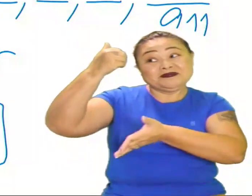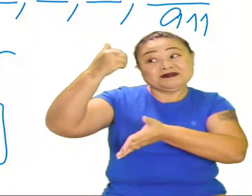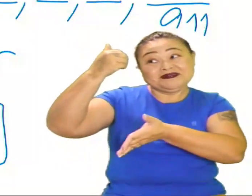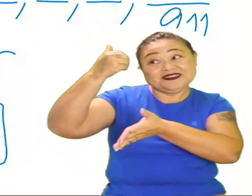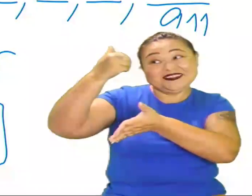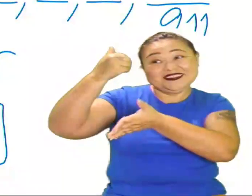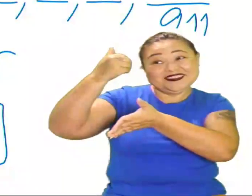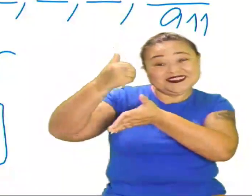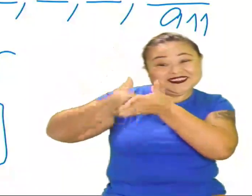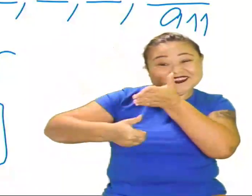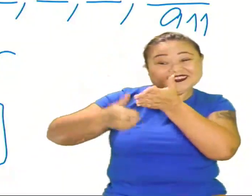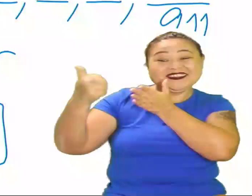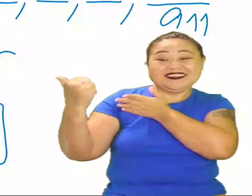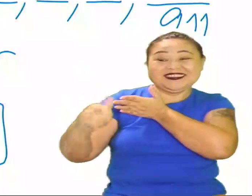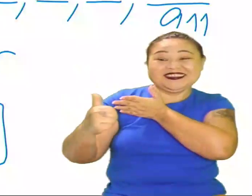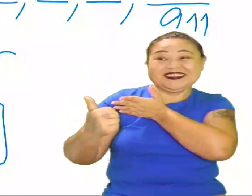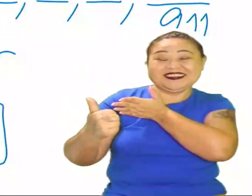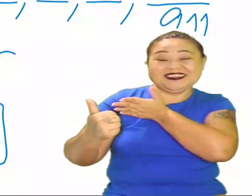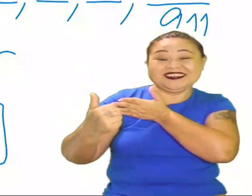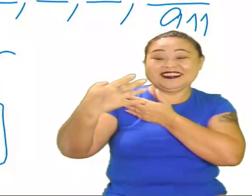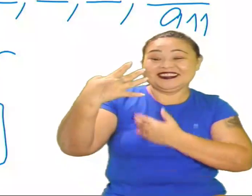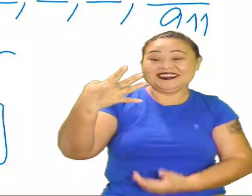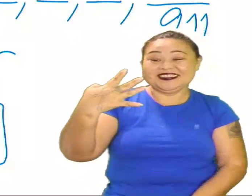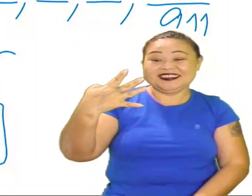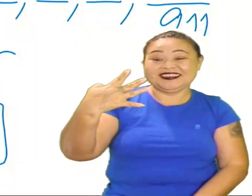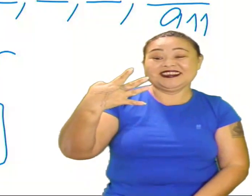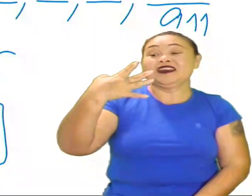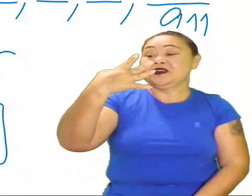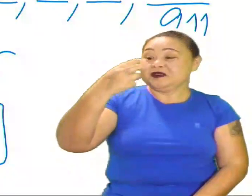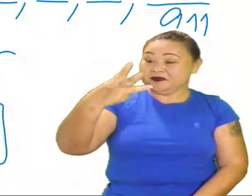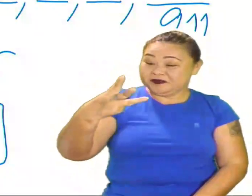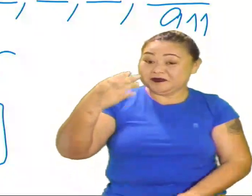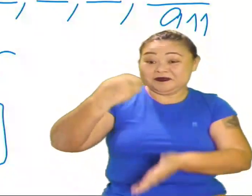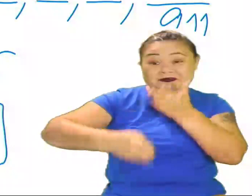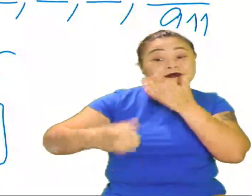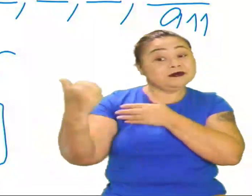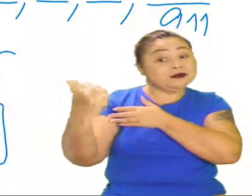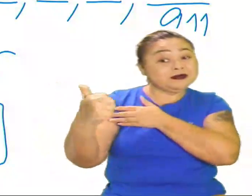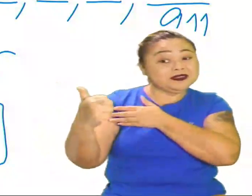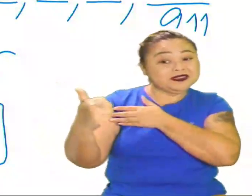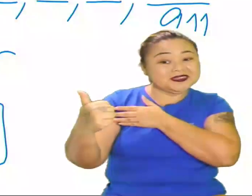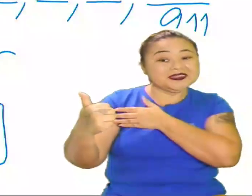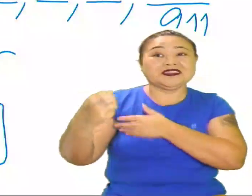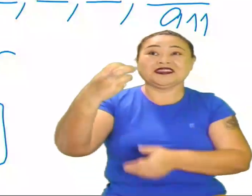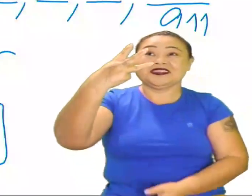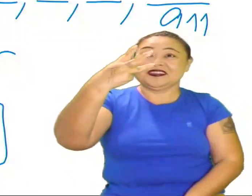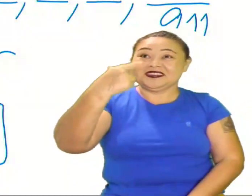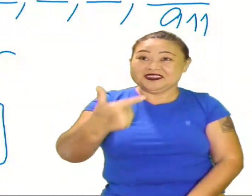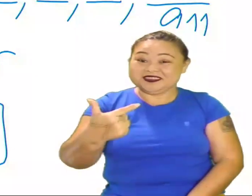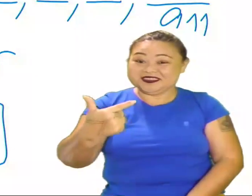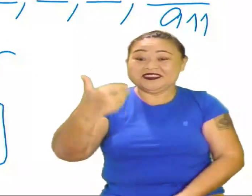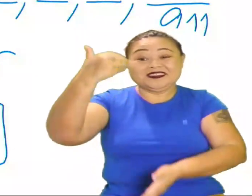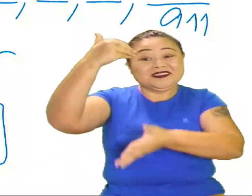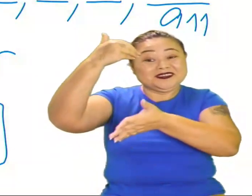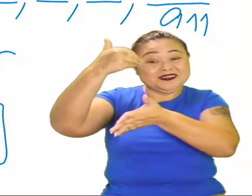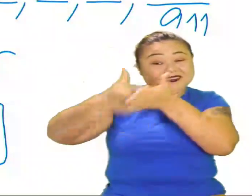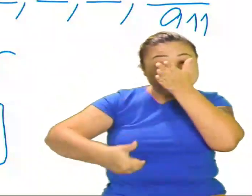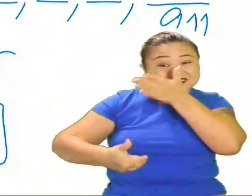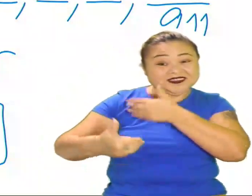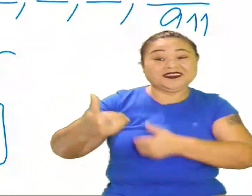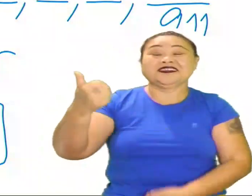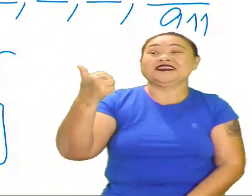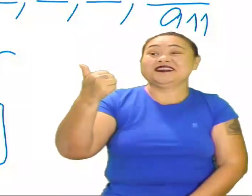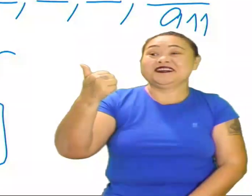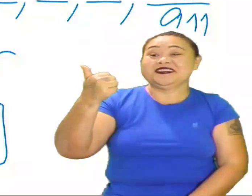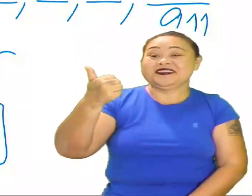E assim a gente vai. Menos 11. 43. Menos 11. 32. Menos